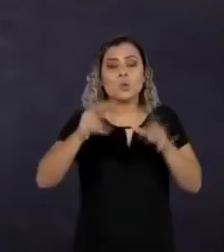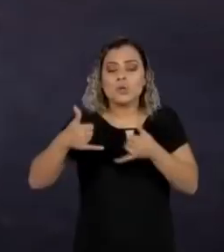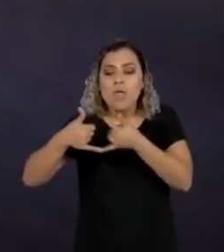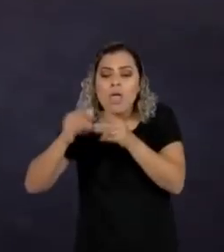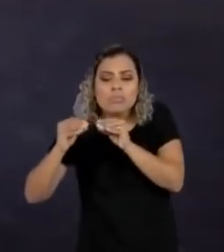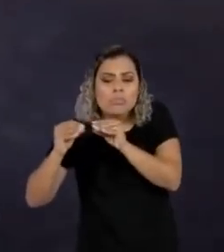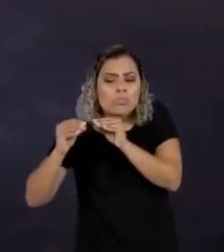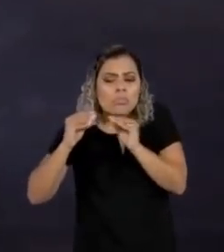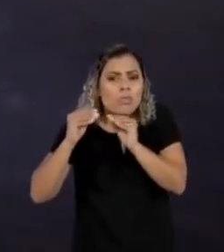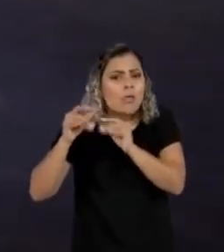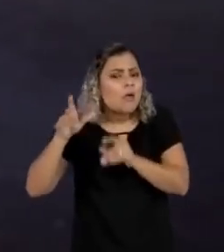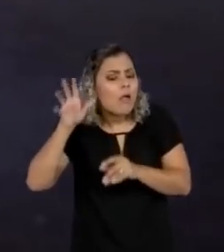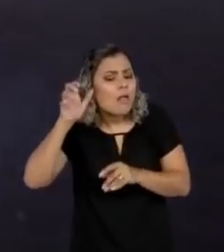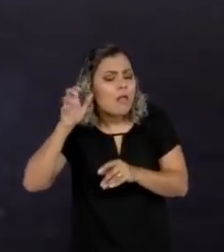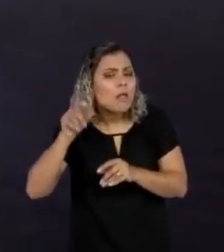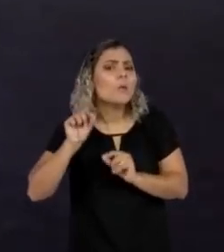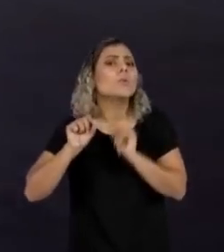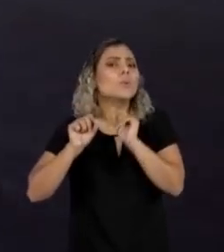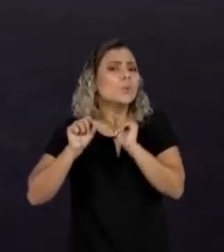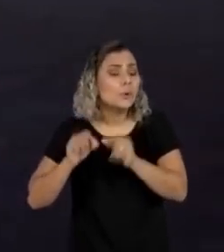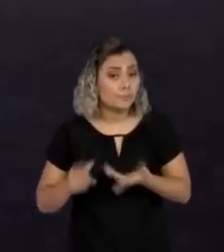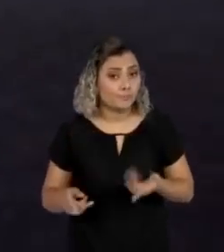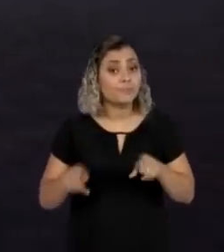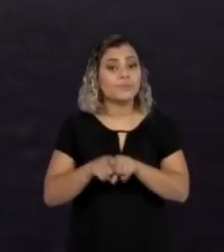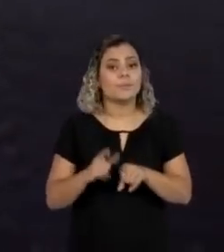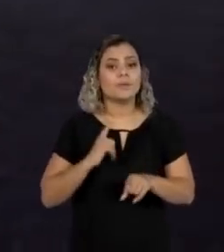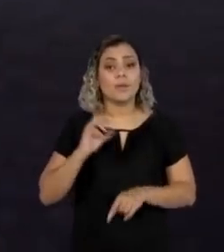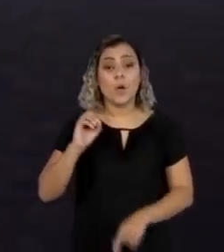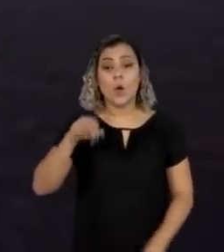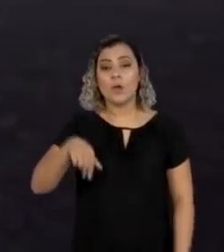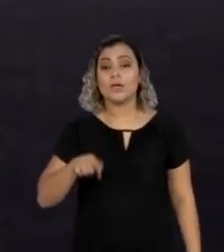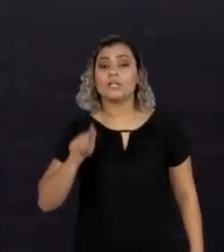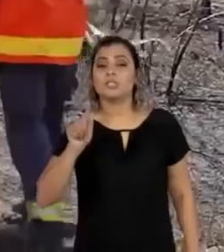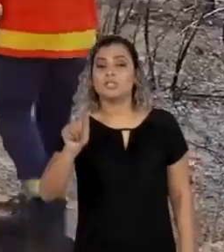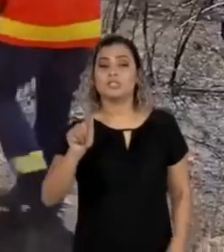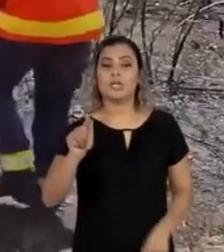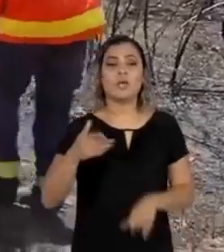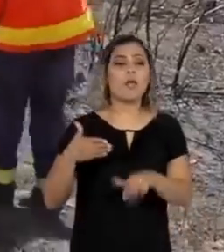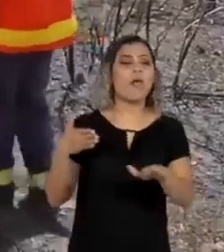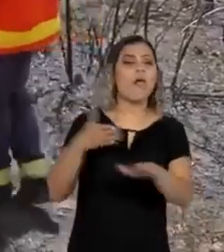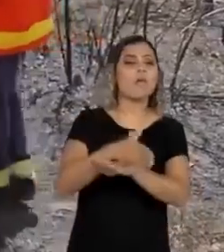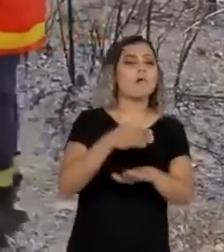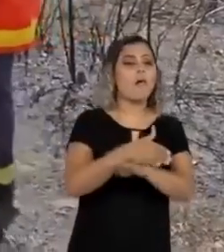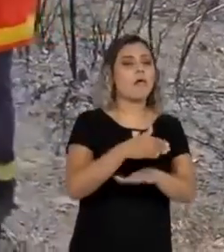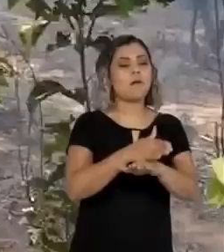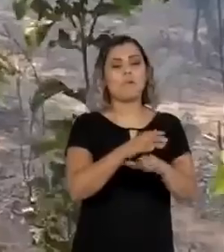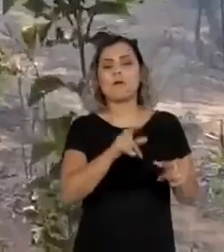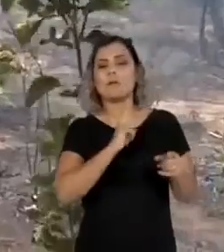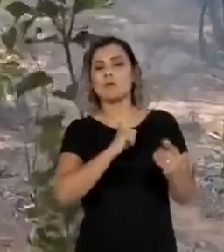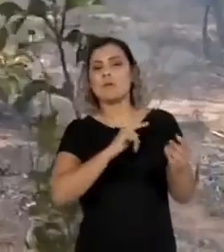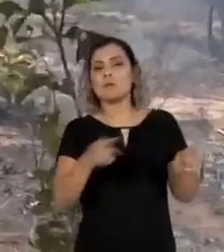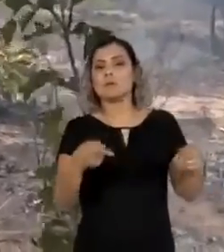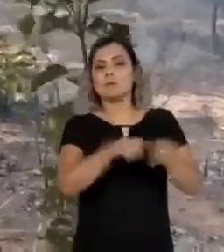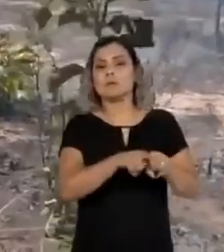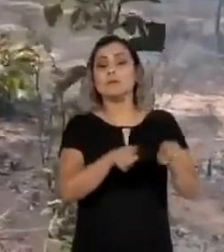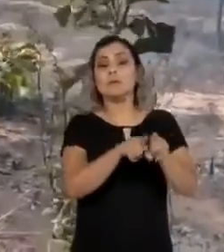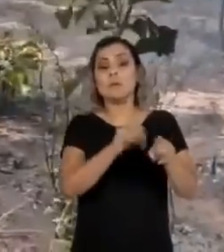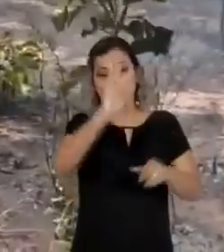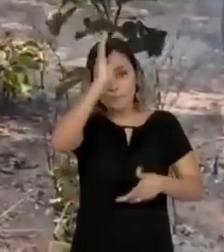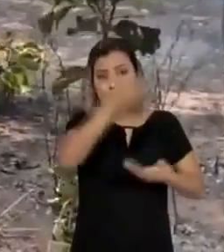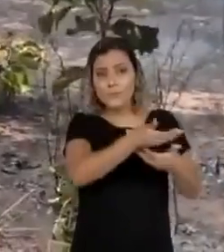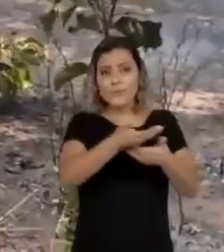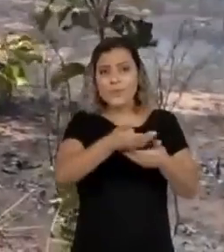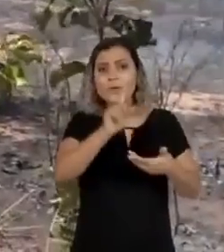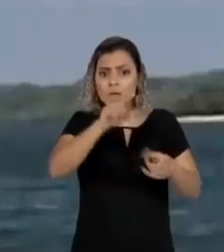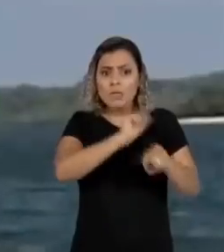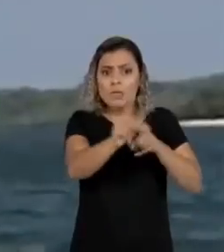investigações. As apurações apontam a participação de ONGs, incluindo a Brigada de Incêndio de Alter do Chão, em incêndios